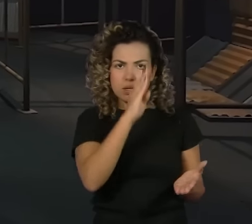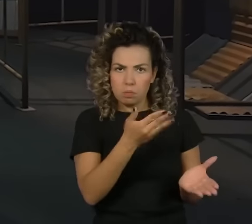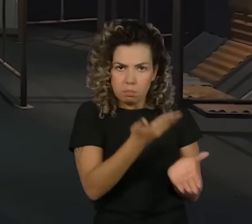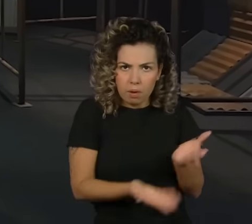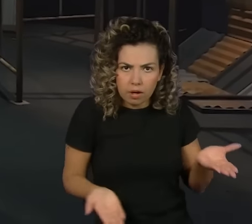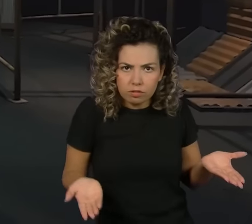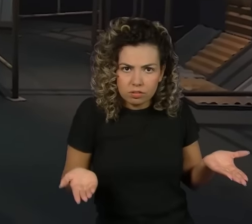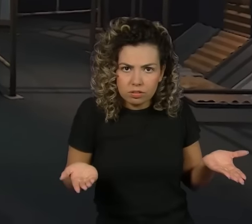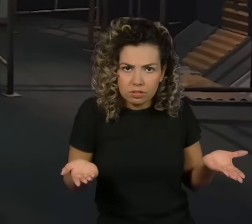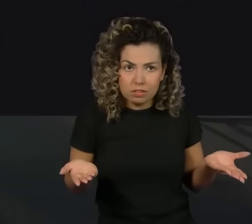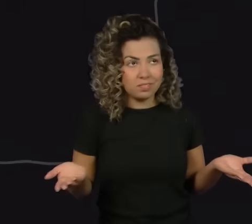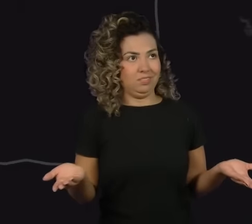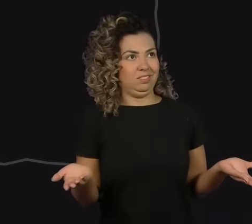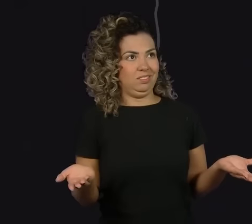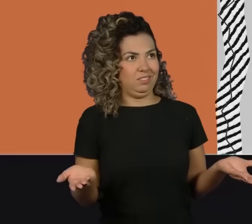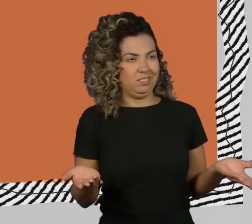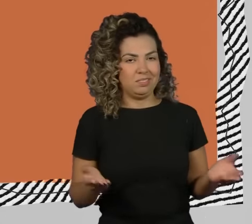rola muito aqui?